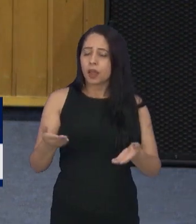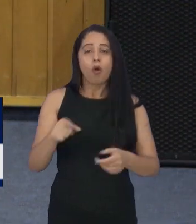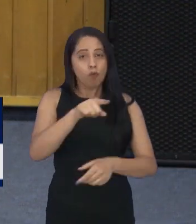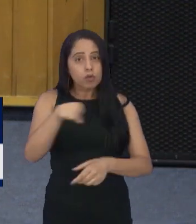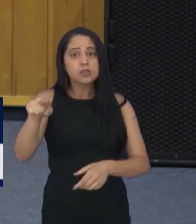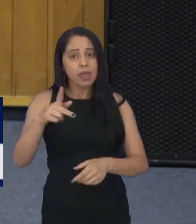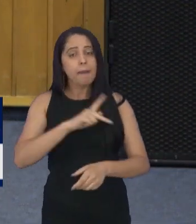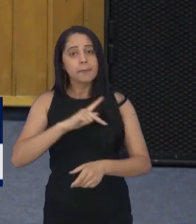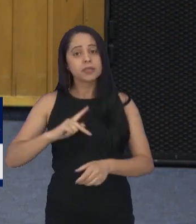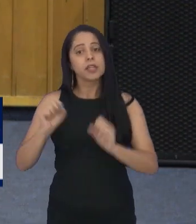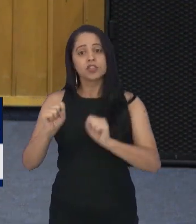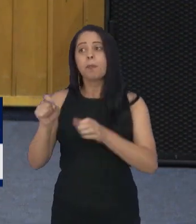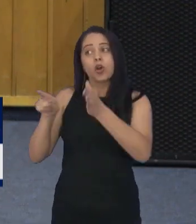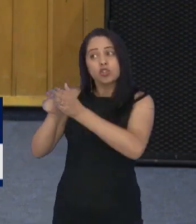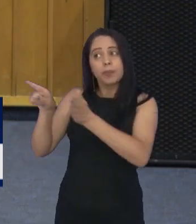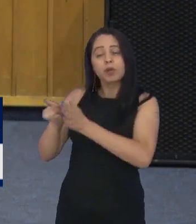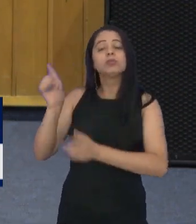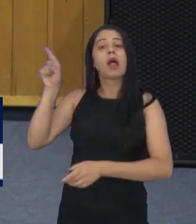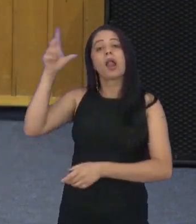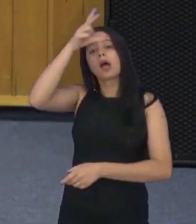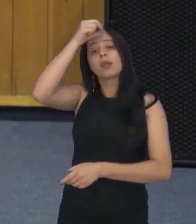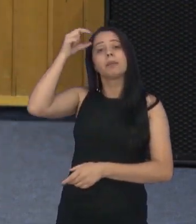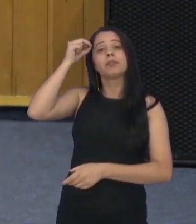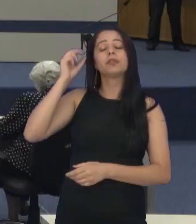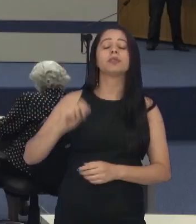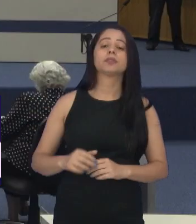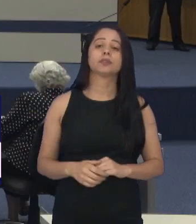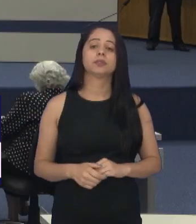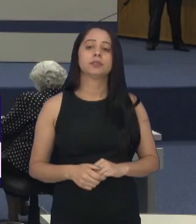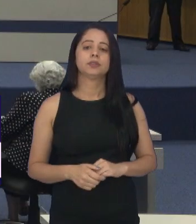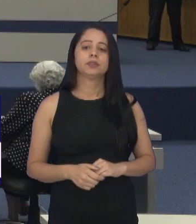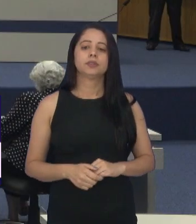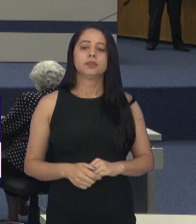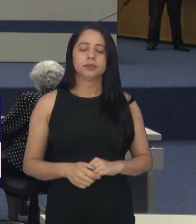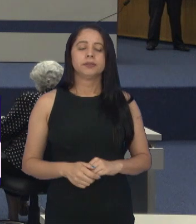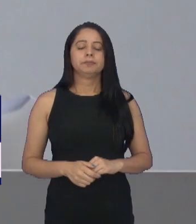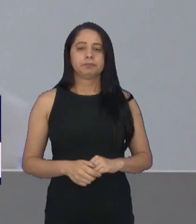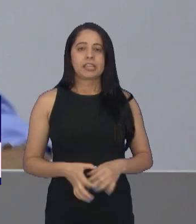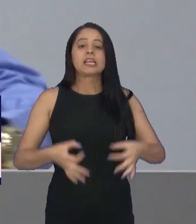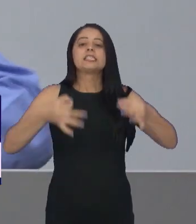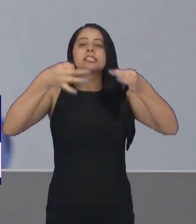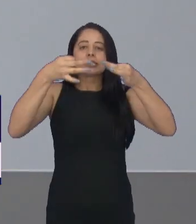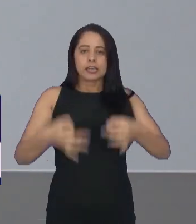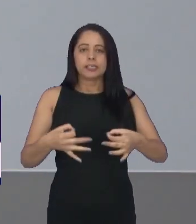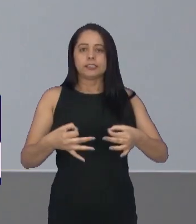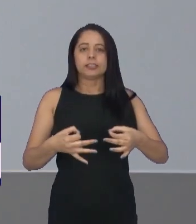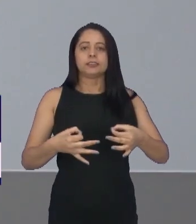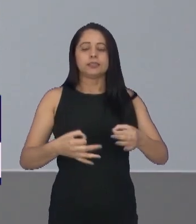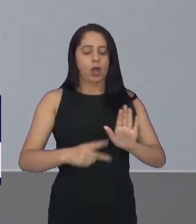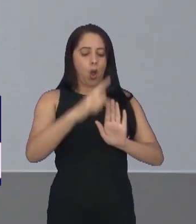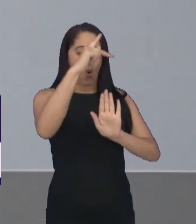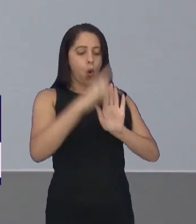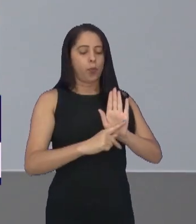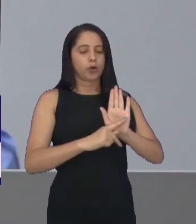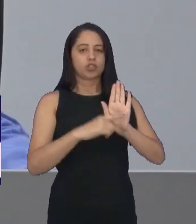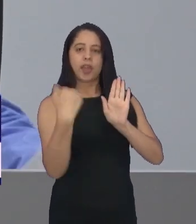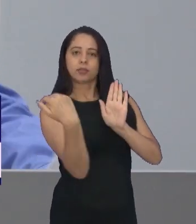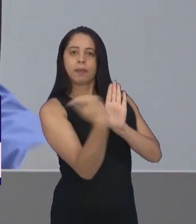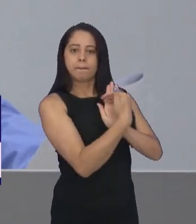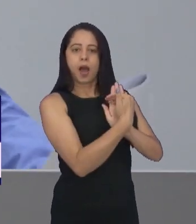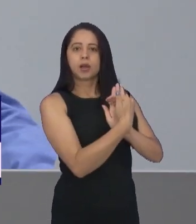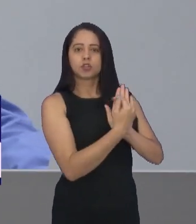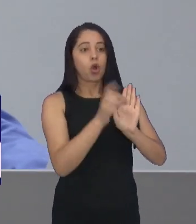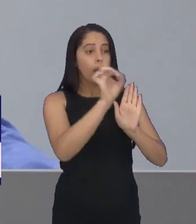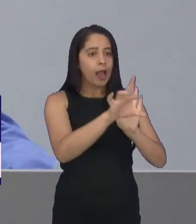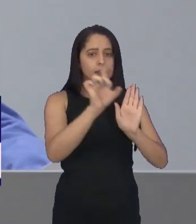explicações e essas respostas para o prefeito. Pode ter certeza, quando o projeto estiver em pauta, a pessoa vai ter 15 minutos,